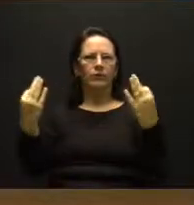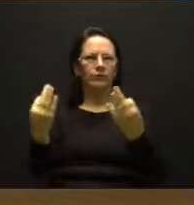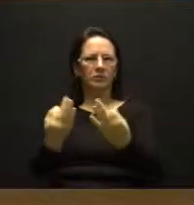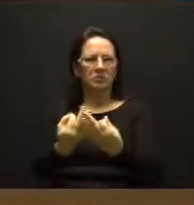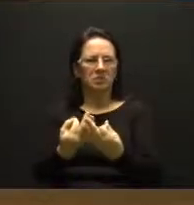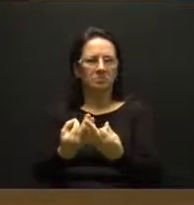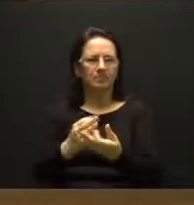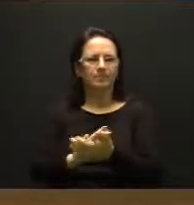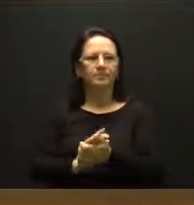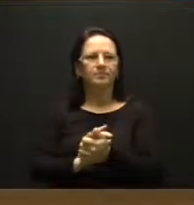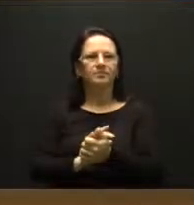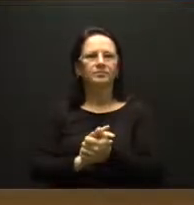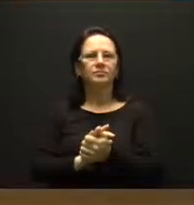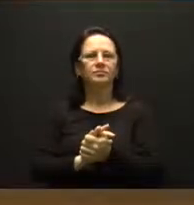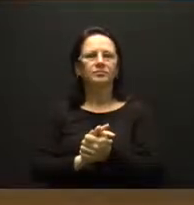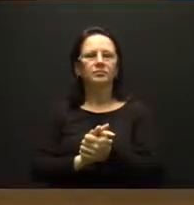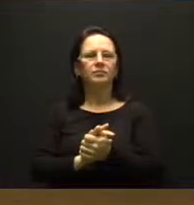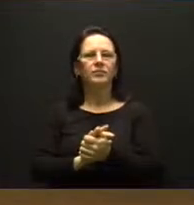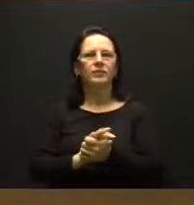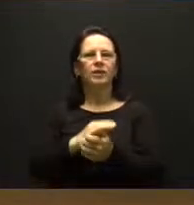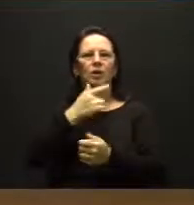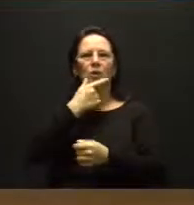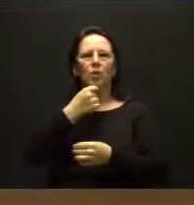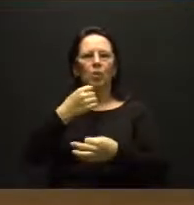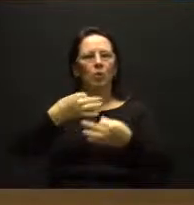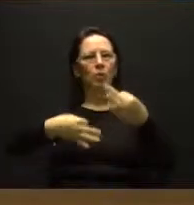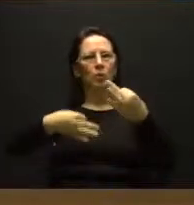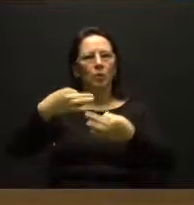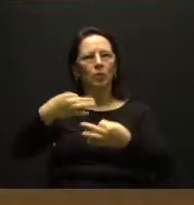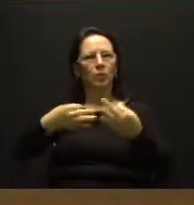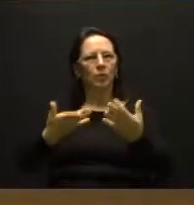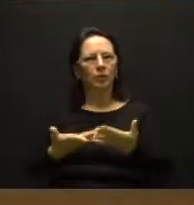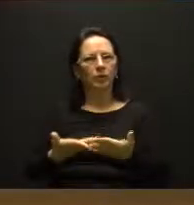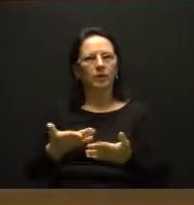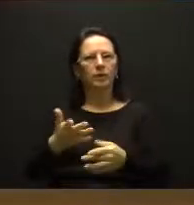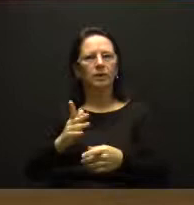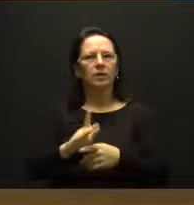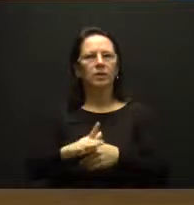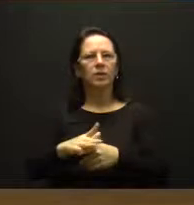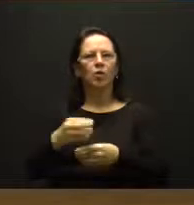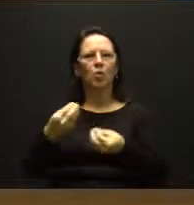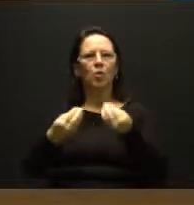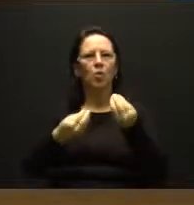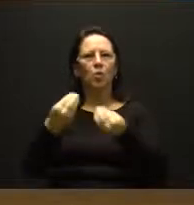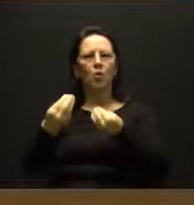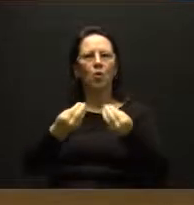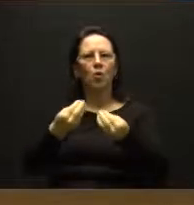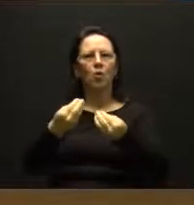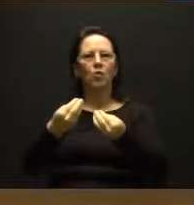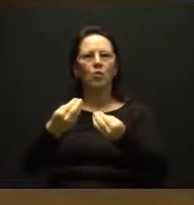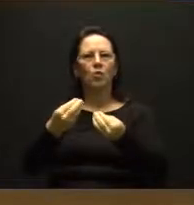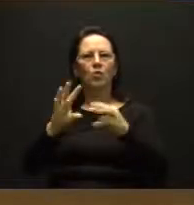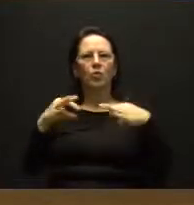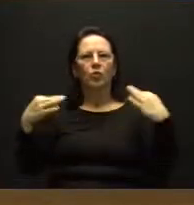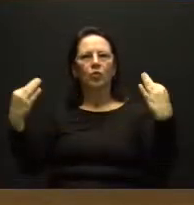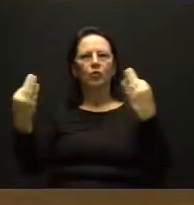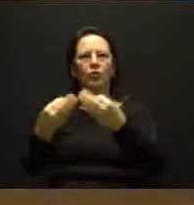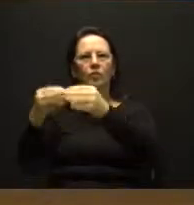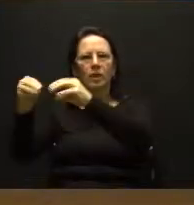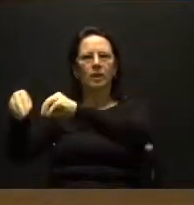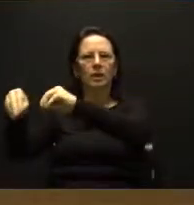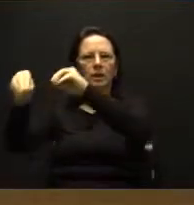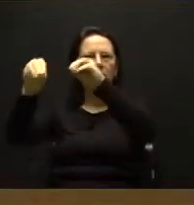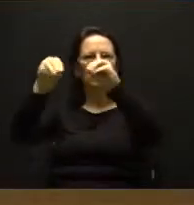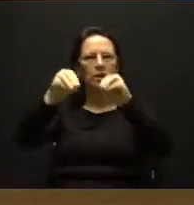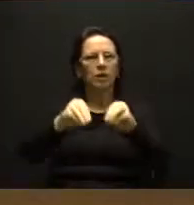foram convencidos promotor a promotora foi convencida que o município não teria como tirar agora 150 famílias desalojadas por causa